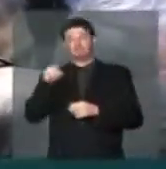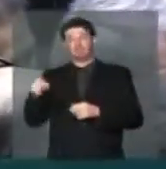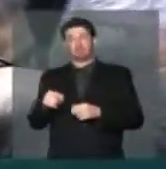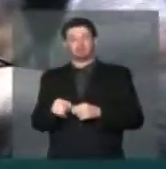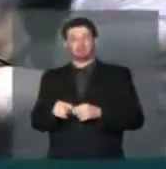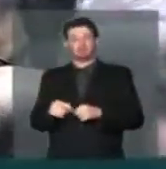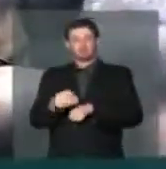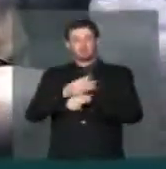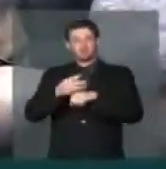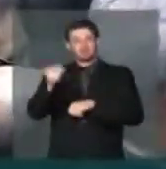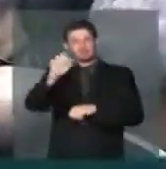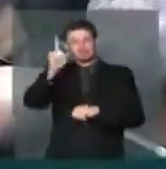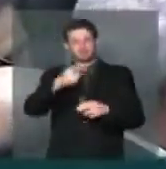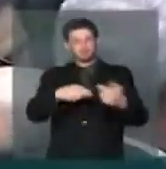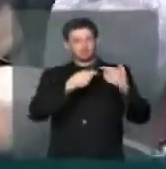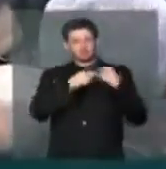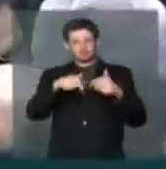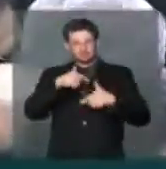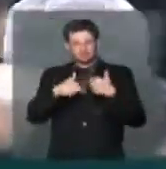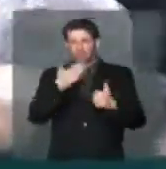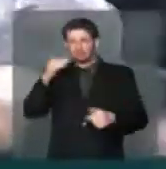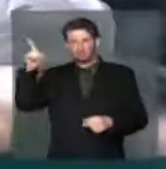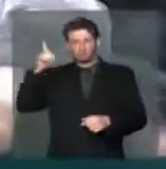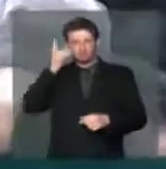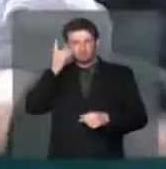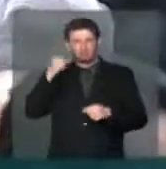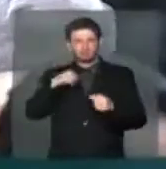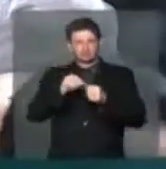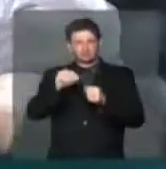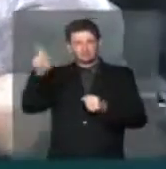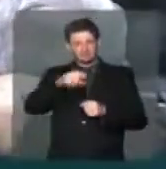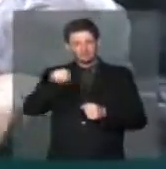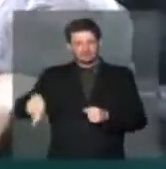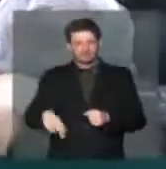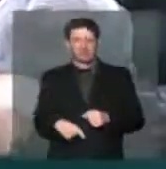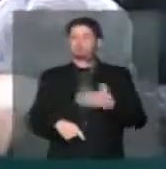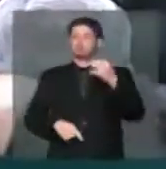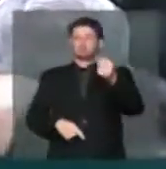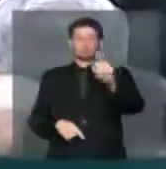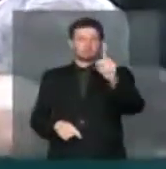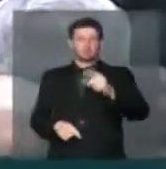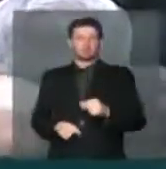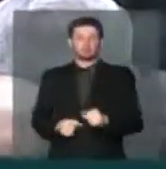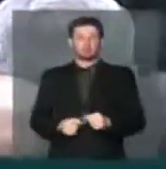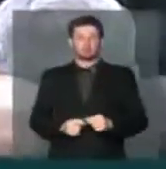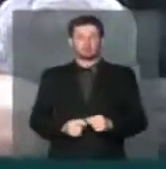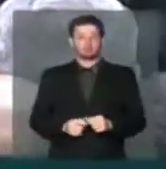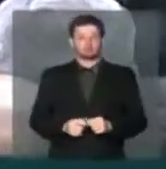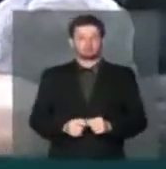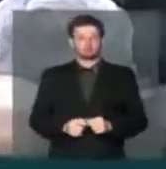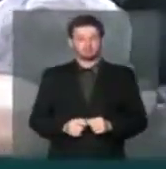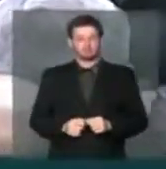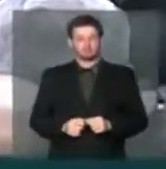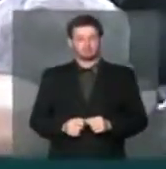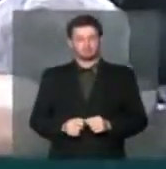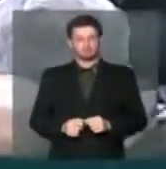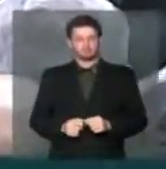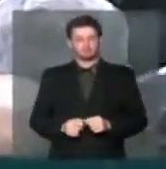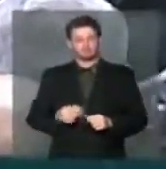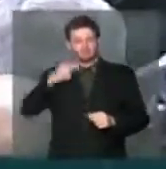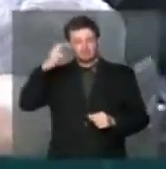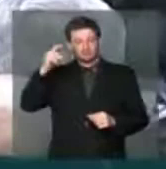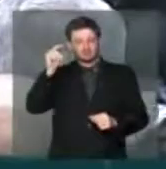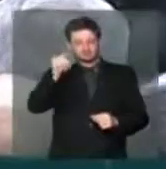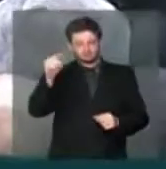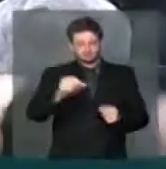vamos terceirizar o nosso mandato para a presidente Dilma vetar. Não vamos terceirizar o mandato nosso. Esta